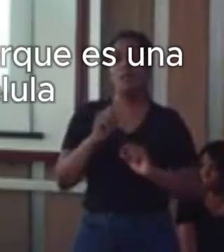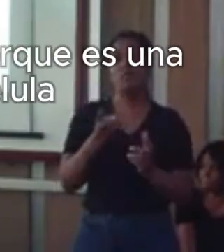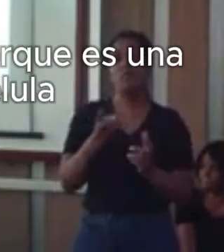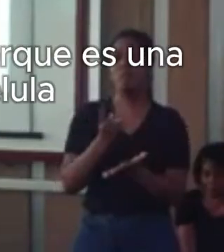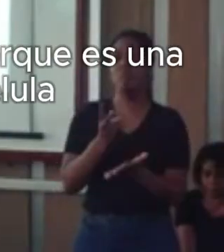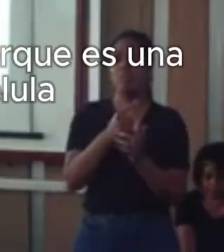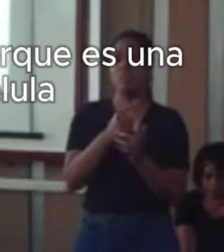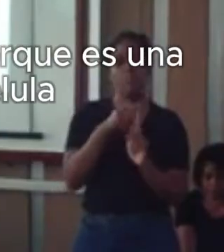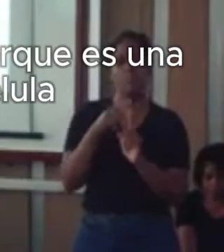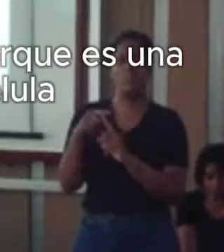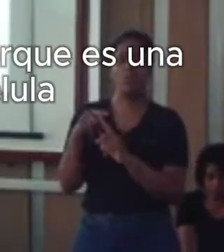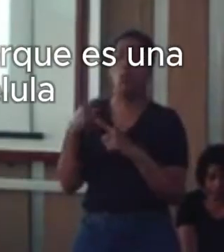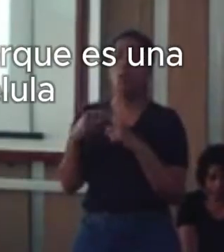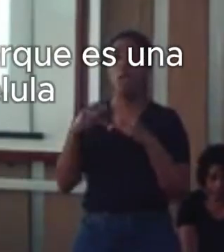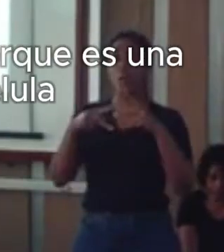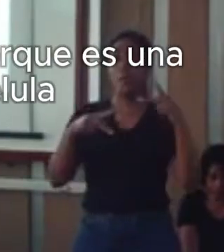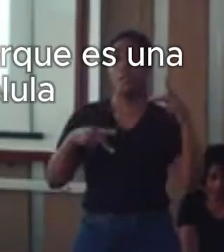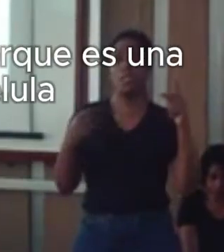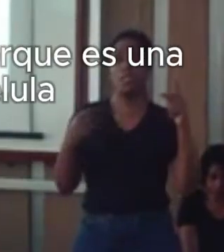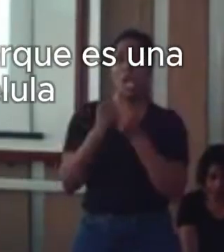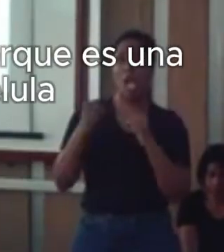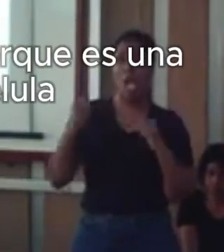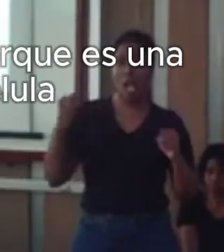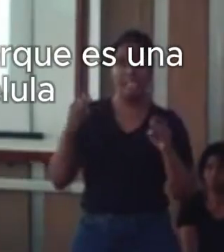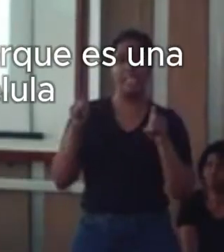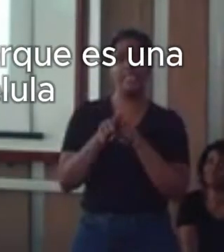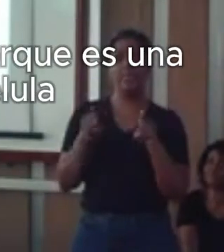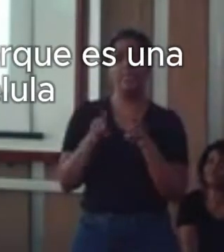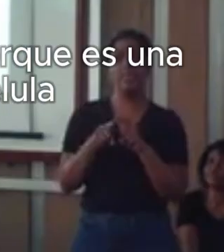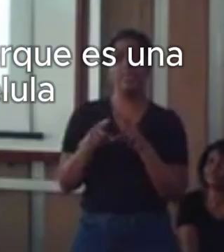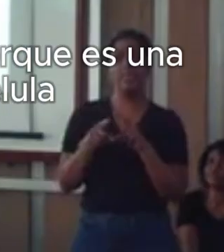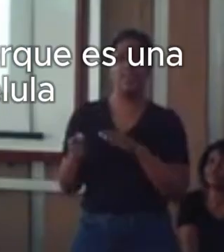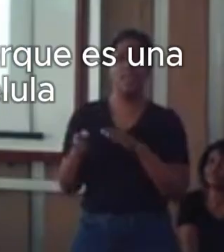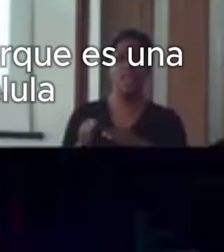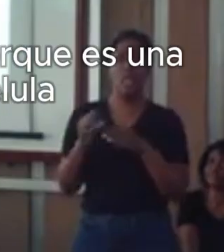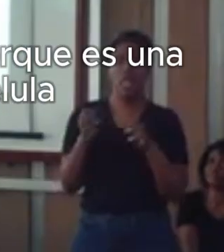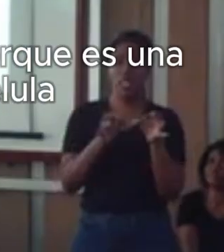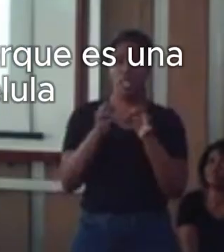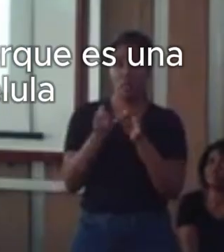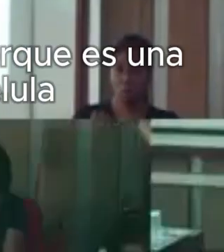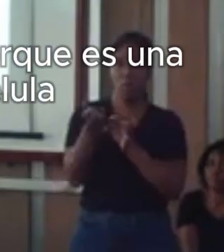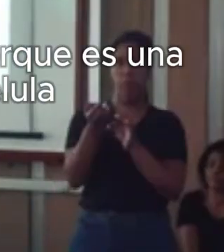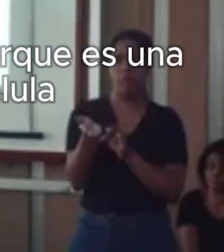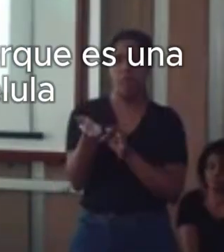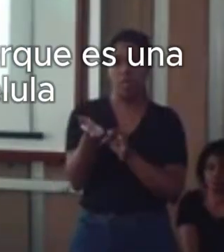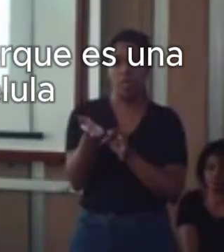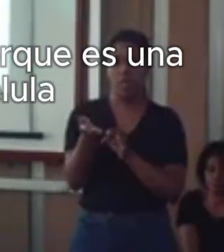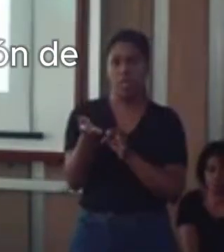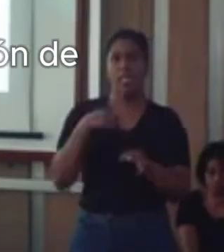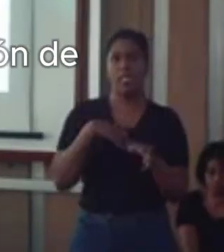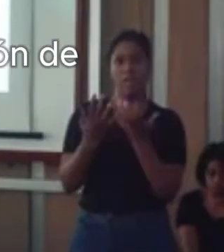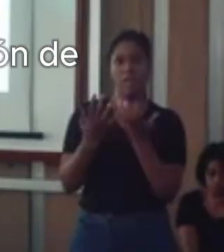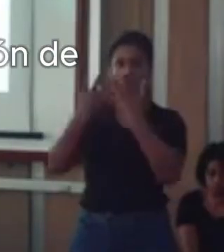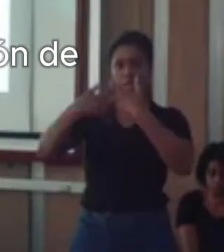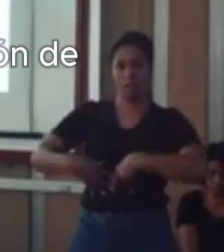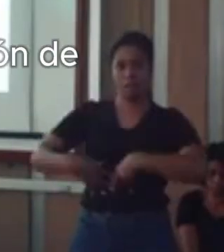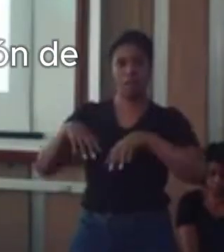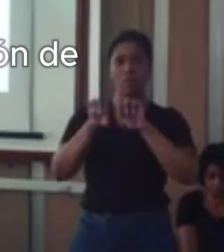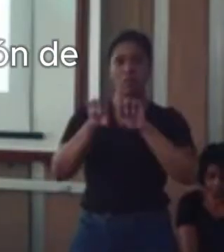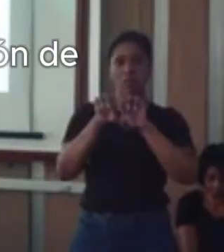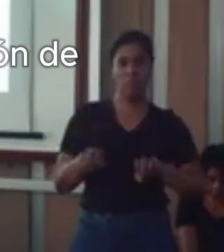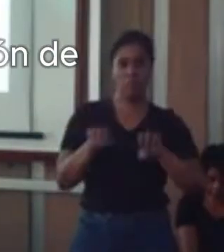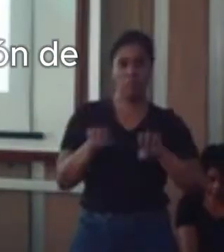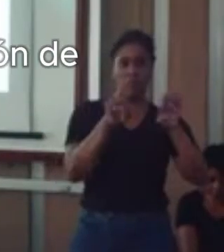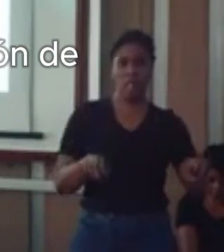Por quê? Porque é uma proteína grande e é uma proteína que fica do lado de fora da célula e que tem funções estruturais, que ela vai